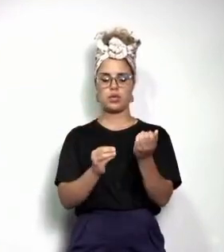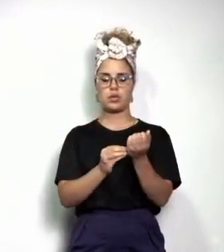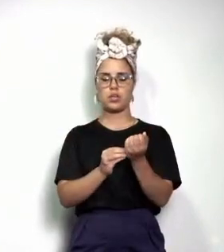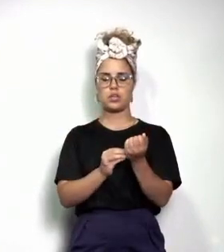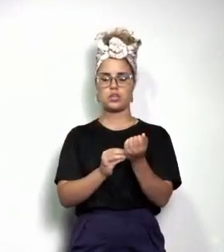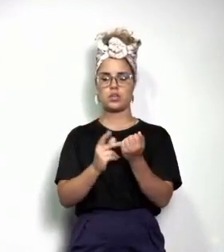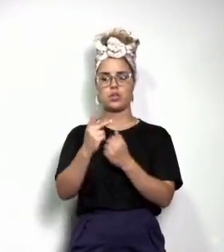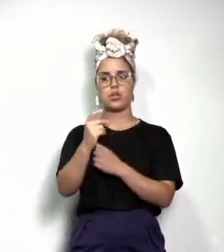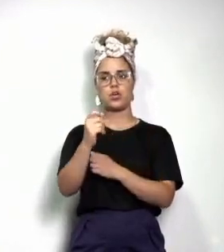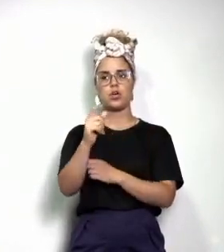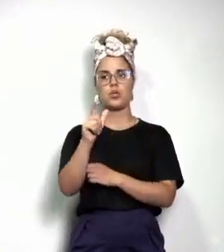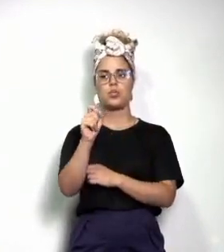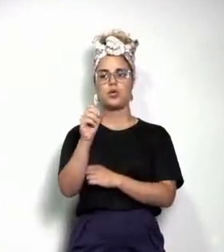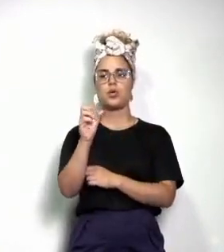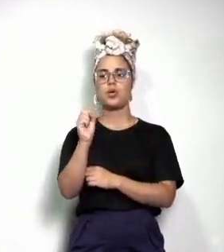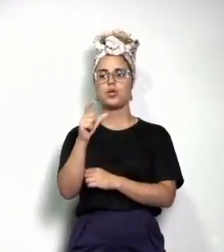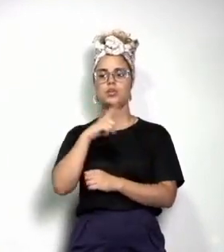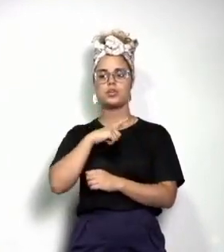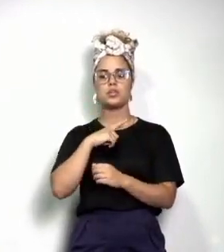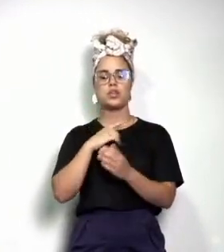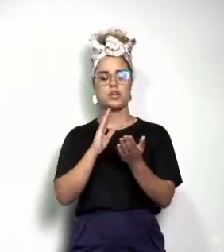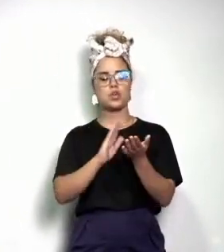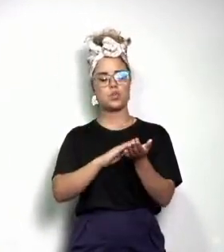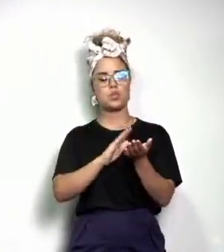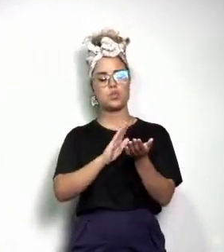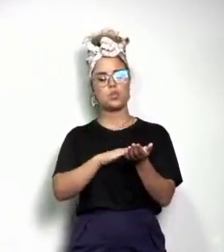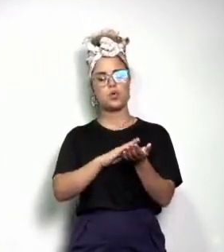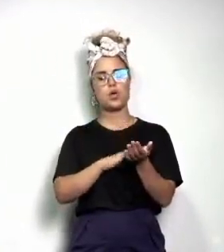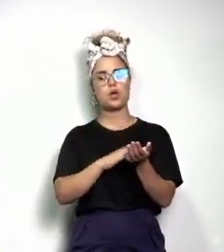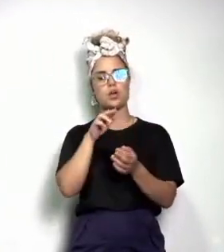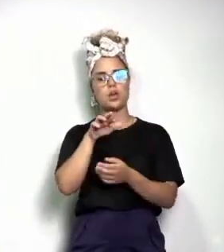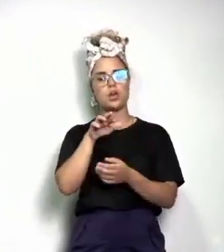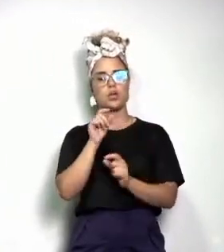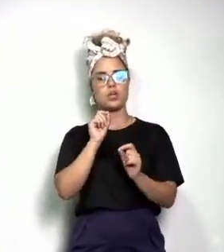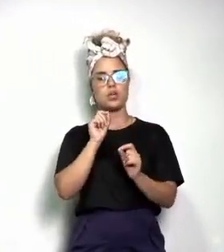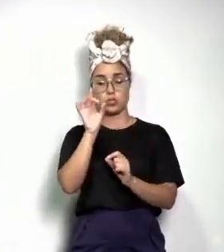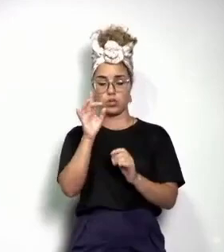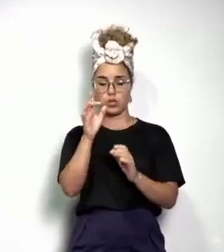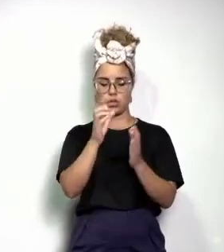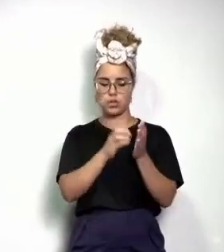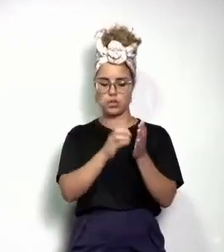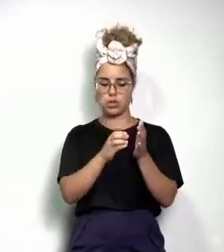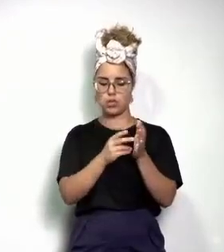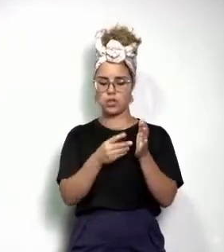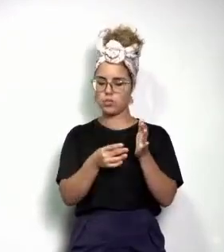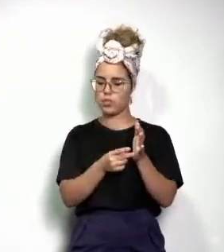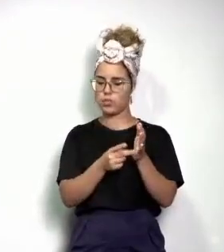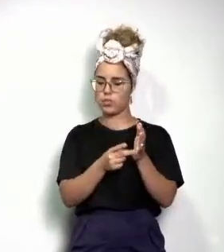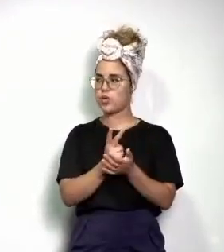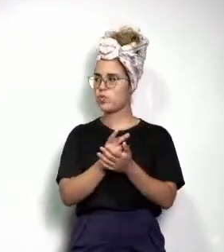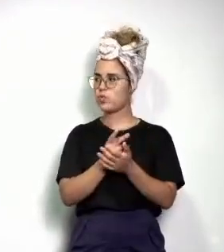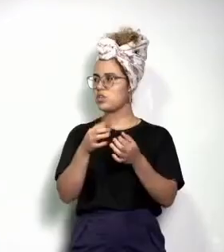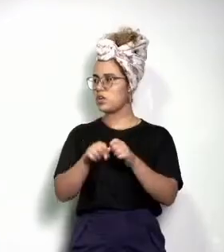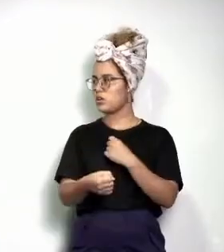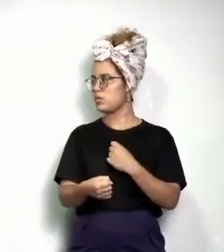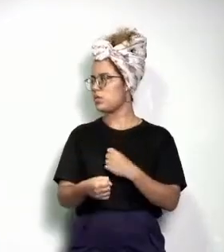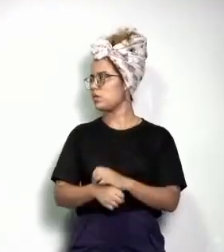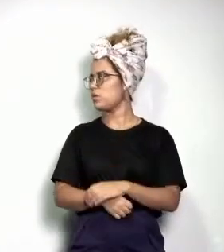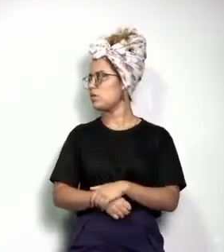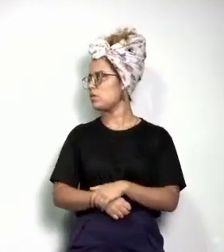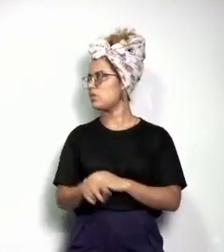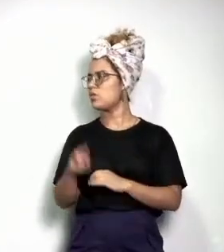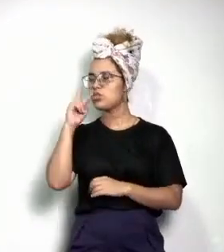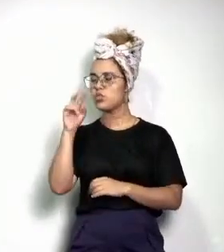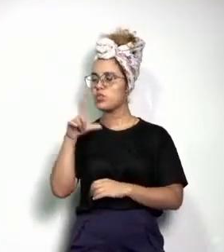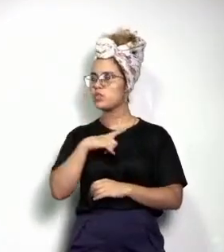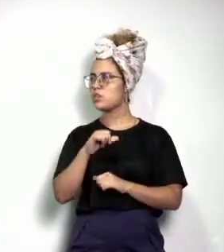polos. Ela tem uma capinha, que é igual a essa, só que nessa bateria ela já caiu. Vou ver se tem aqui